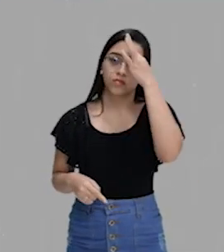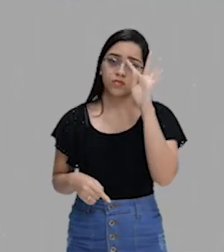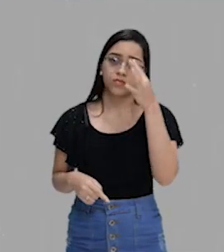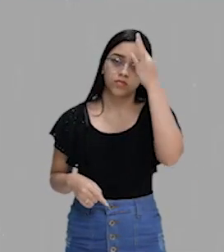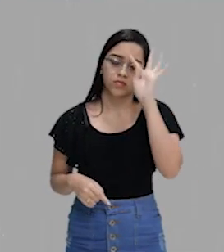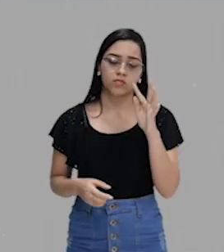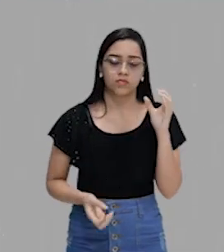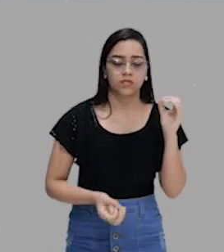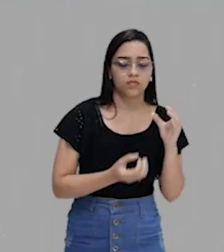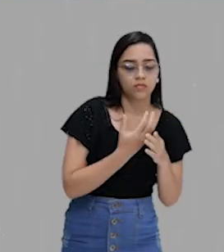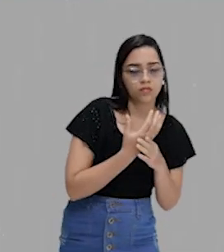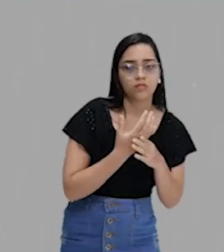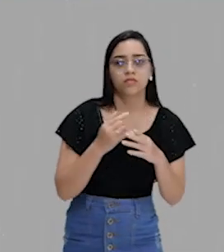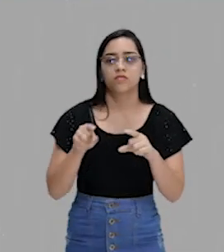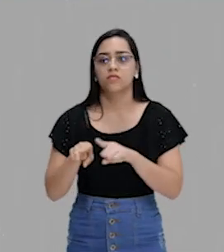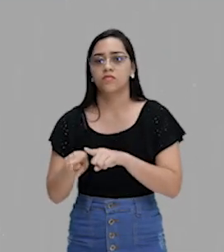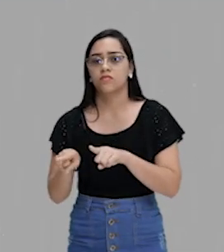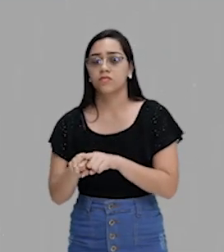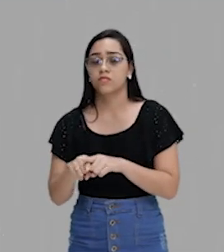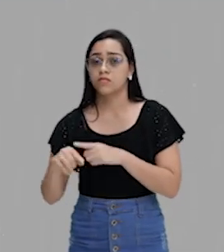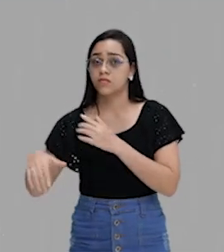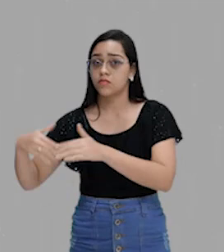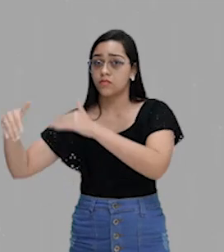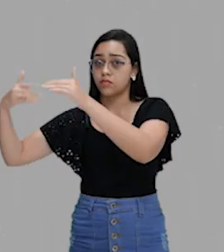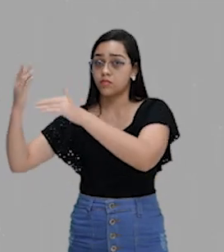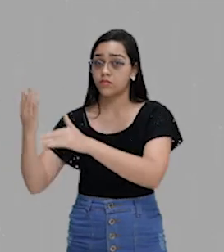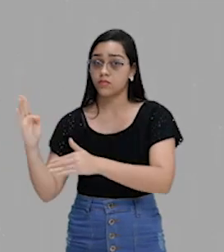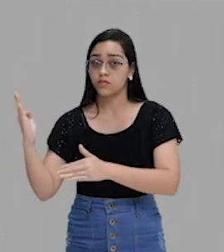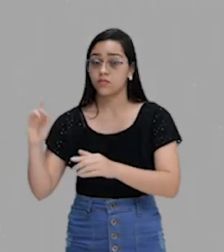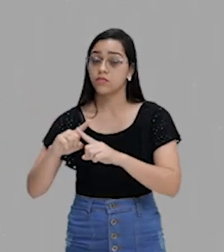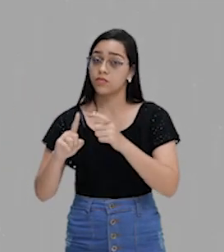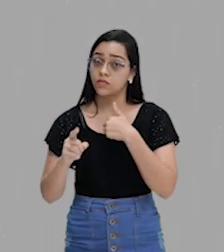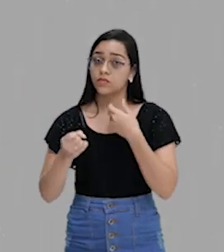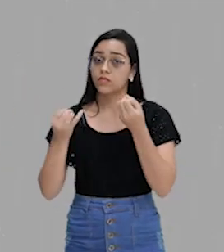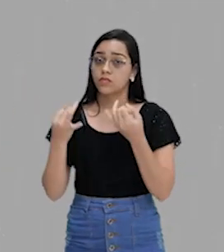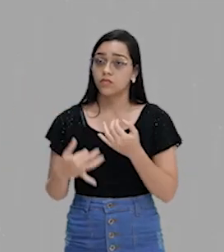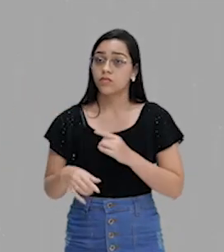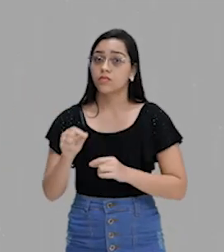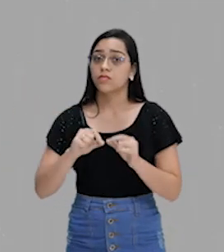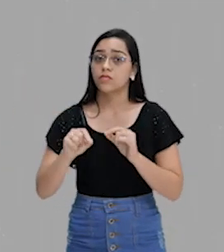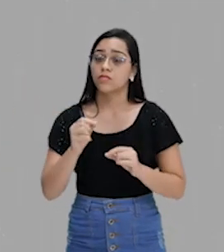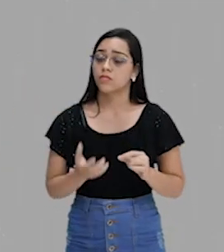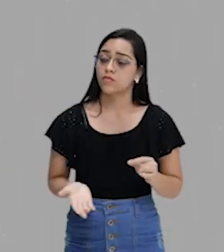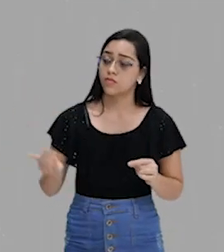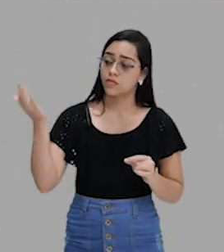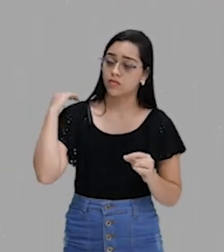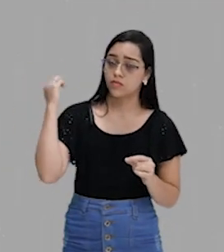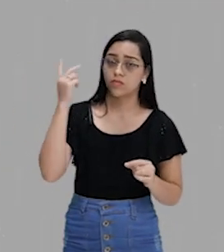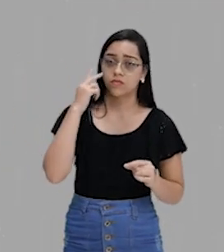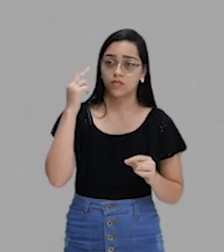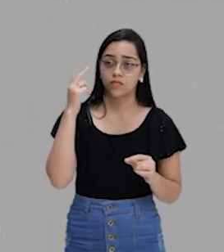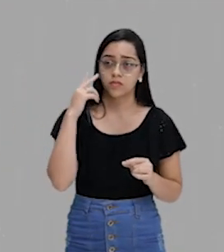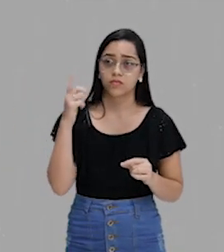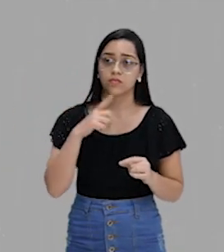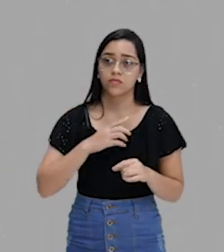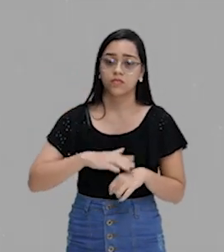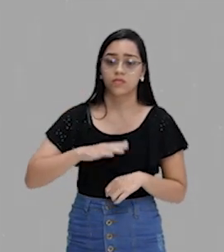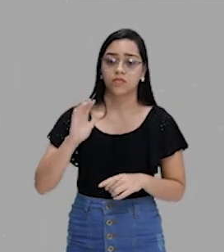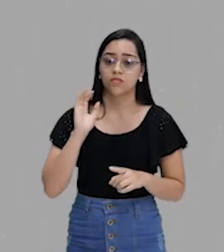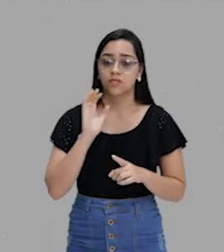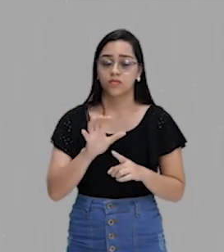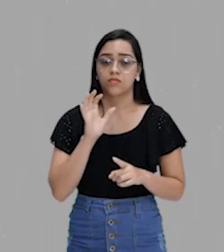teorias criacionista e evolucionista. Estou aqui para dizer que, na época do naturalismo, uma das